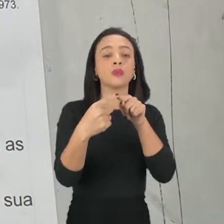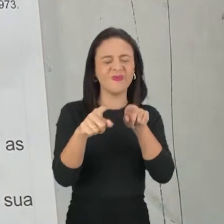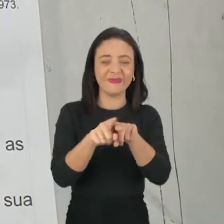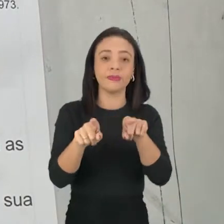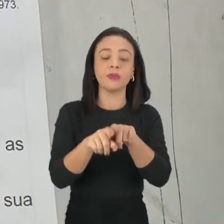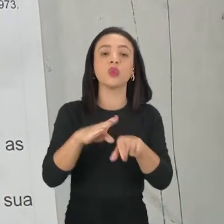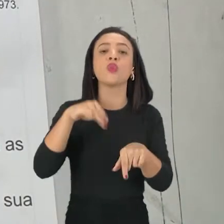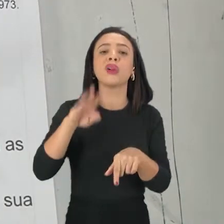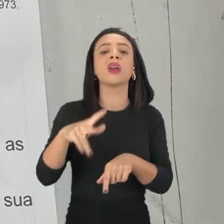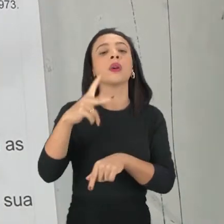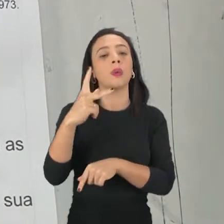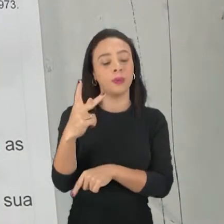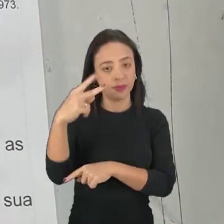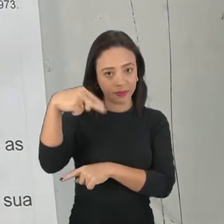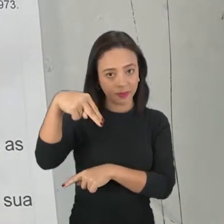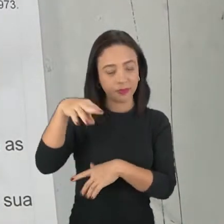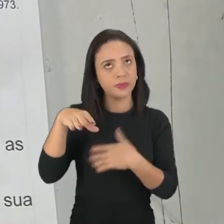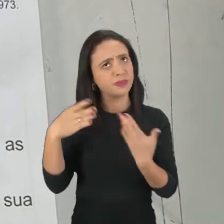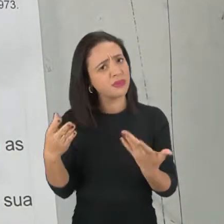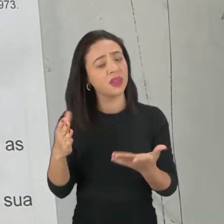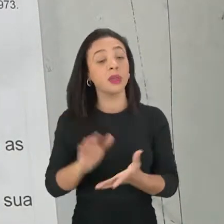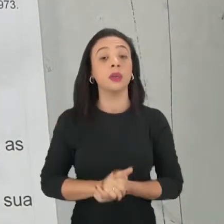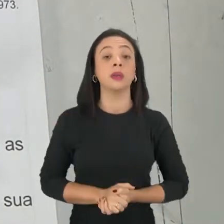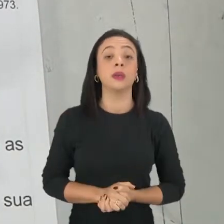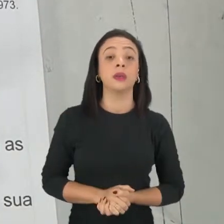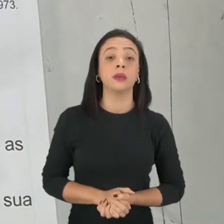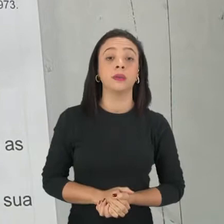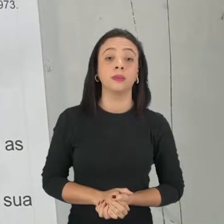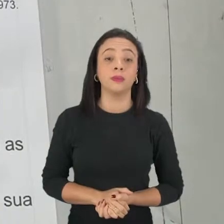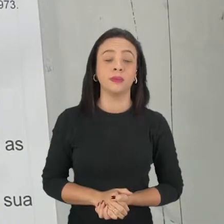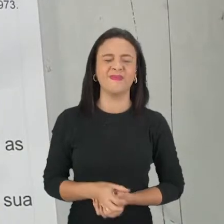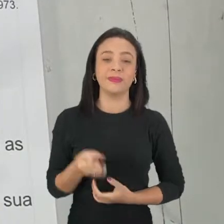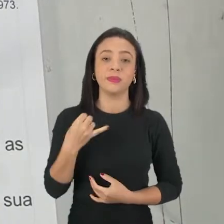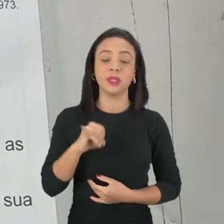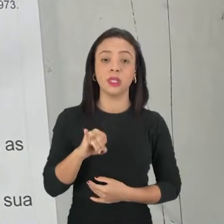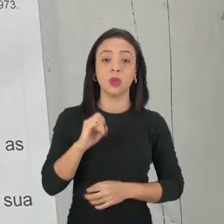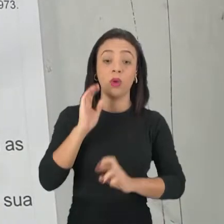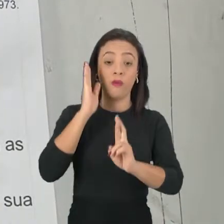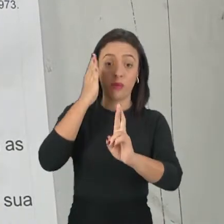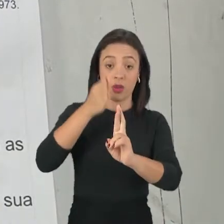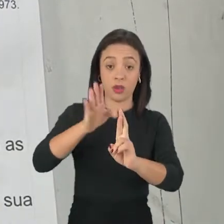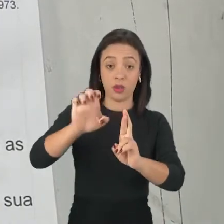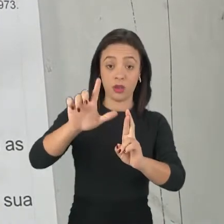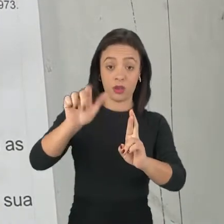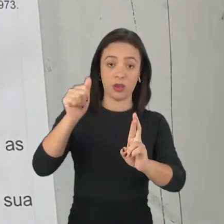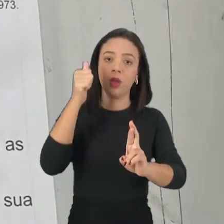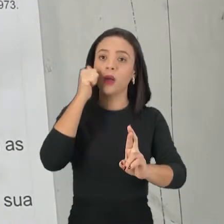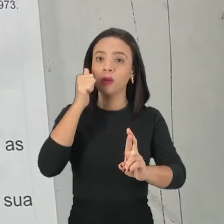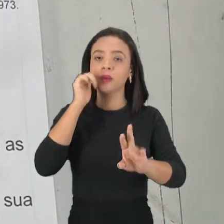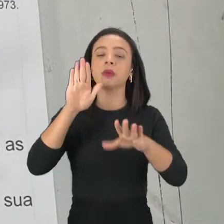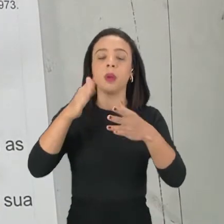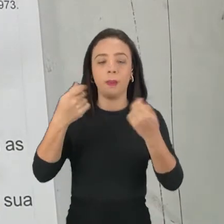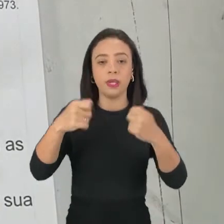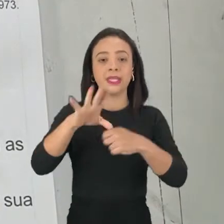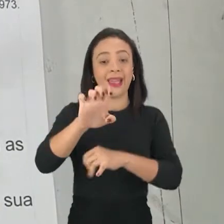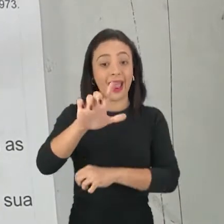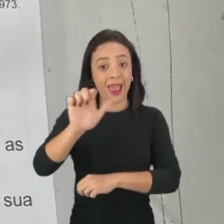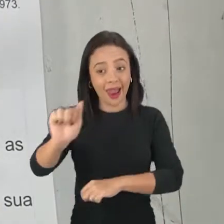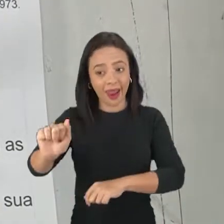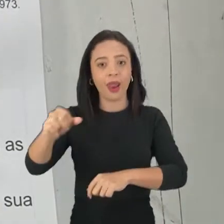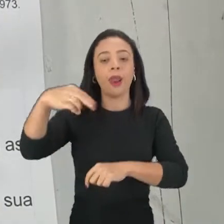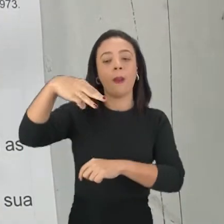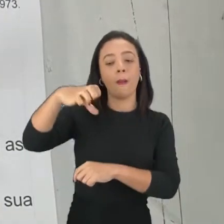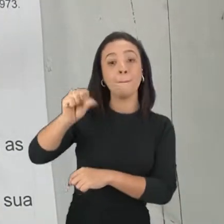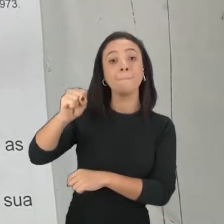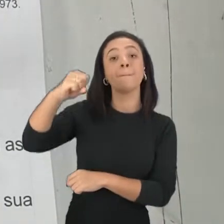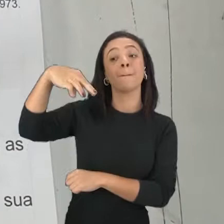com pronome aqui tá ok como eu tô me referindo a ela tem que ser ela mesma tanto